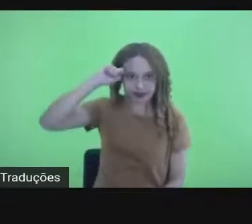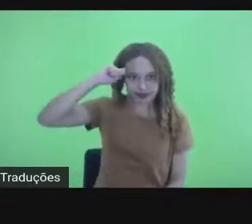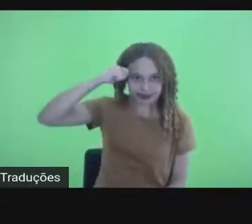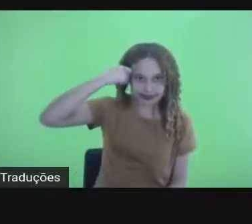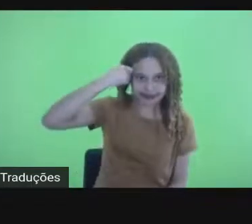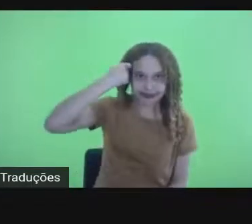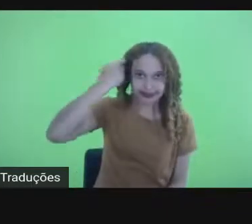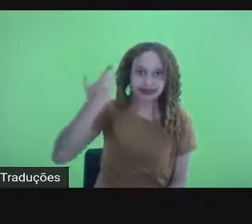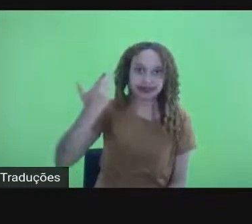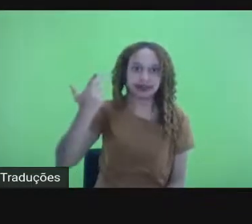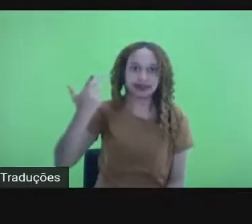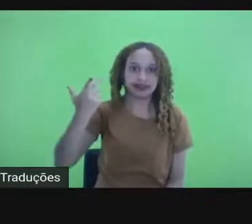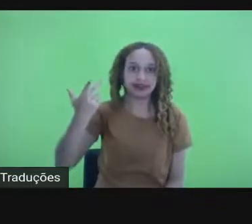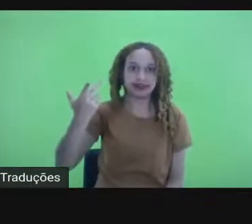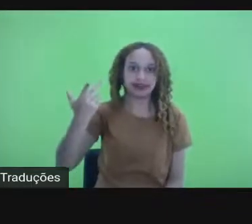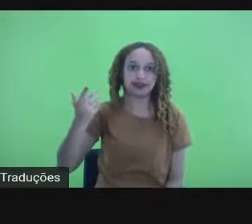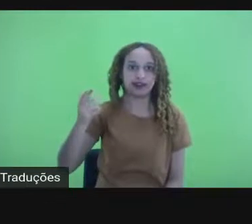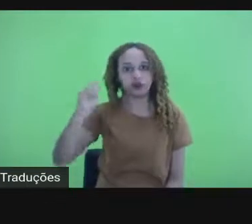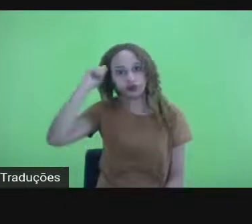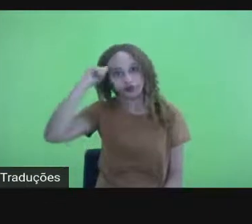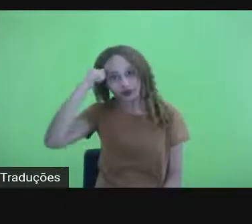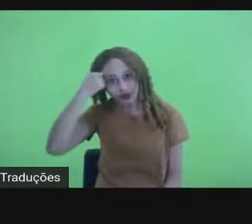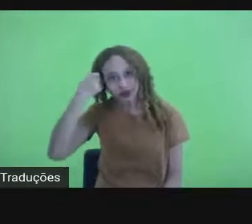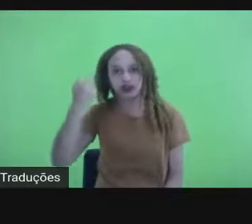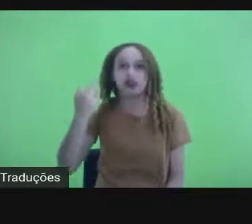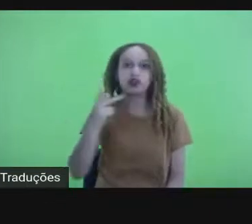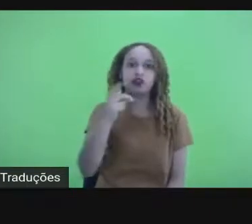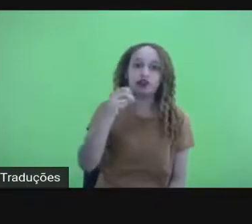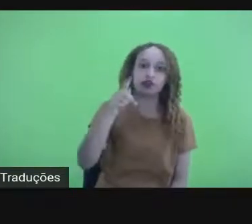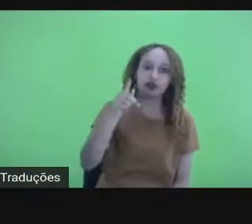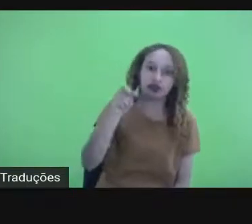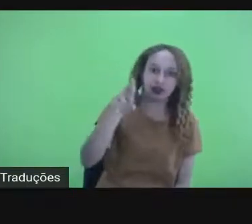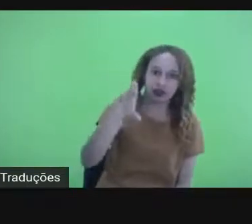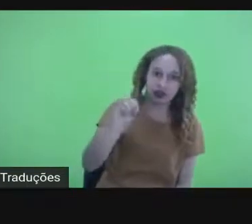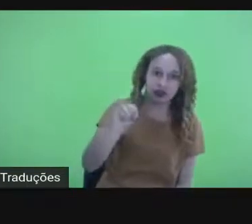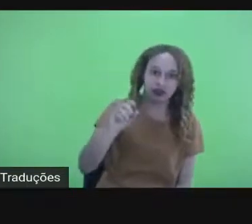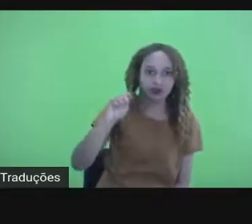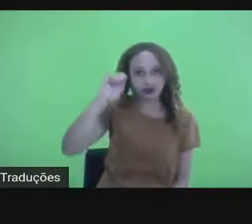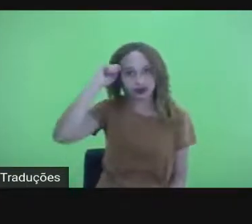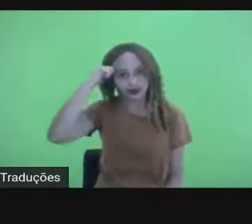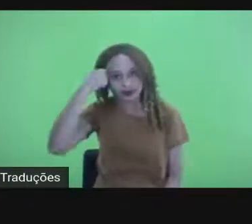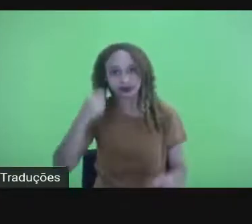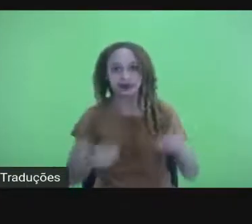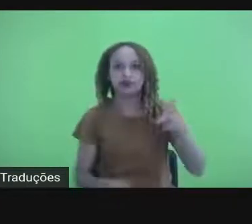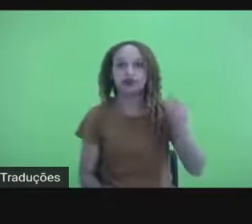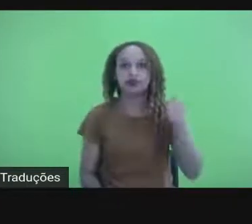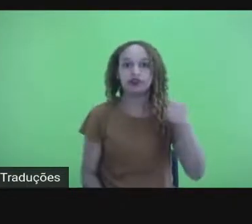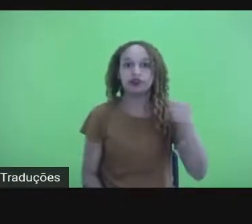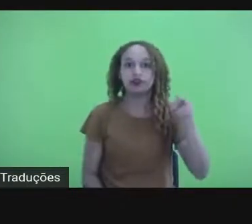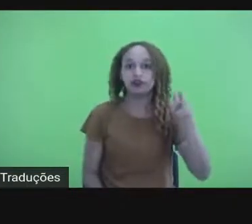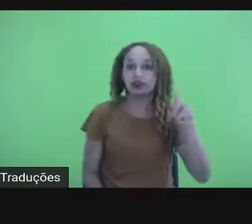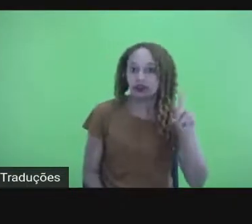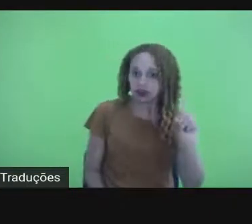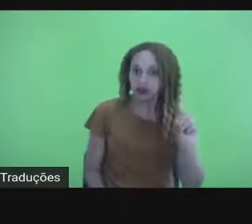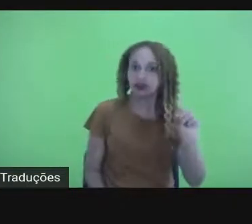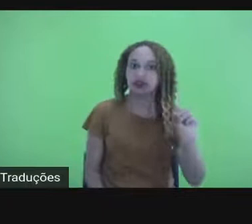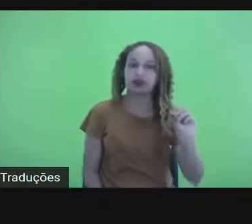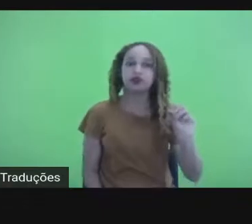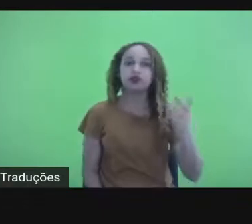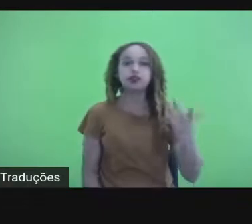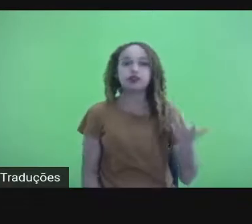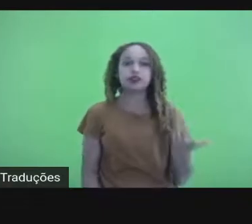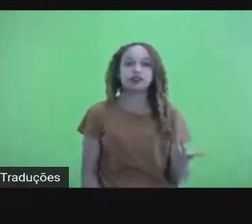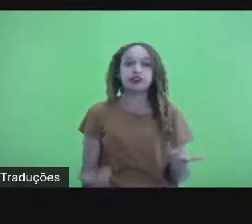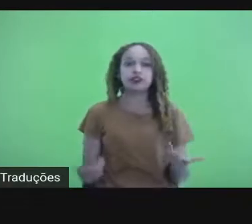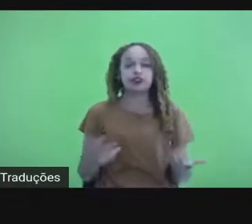a população preta, juntando negros e pardos, pretos e pardos, de acordo com o IBGE, né, que a categoria negro compõe pretos